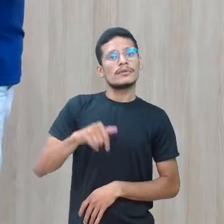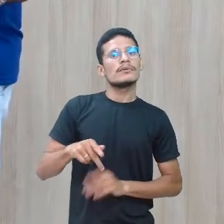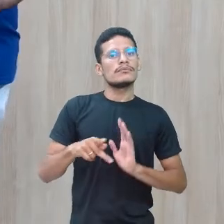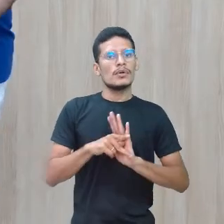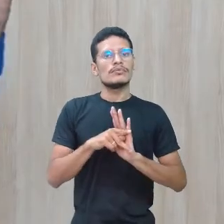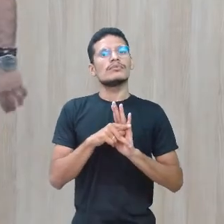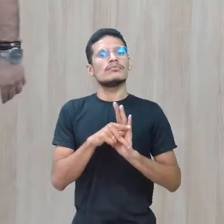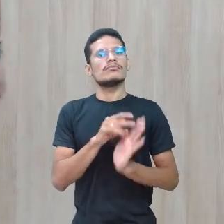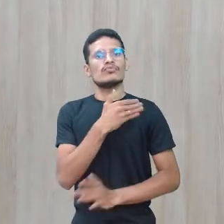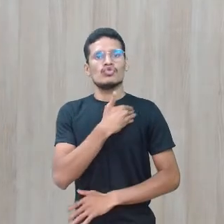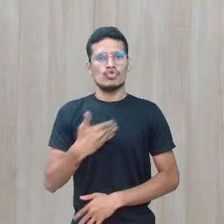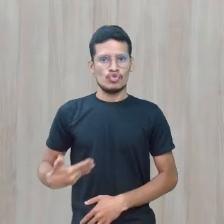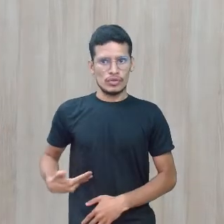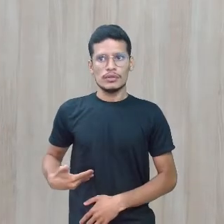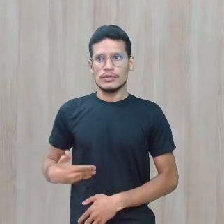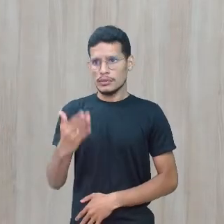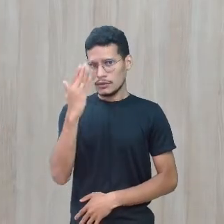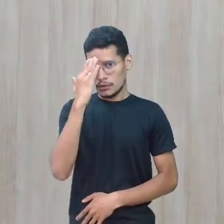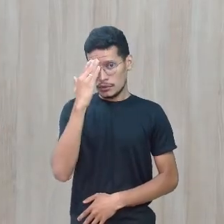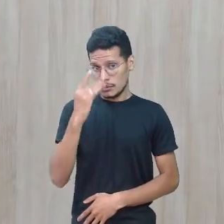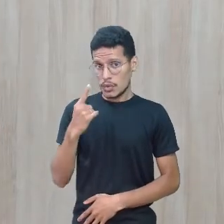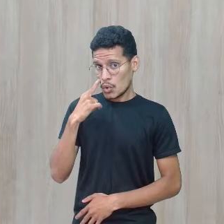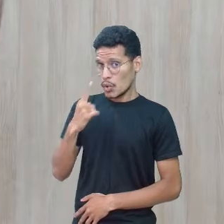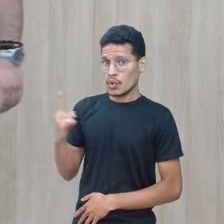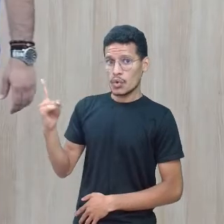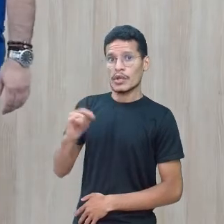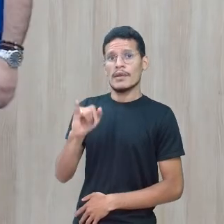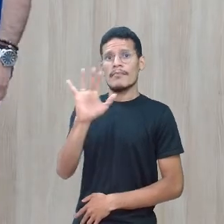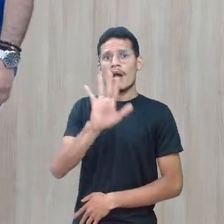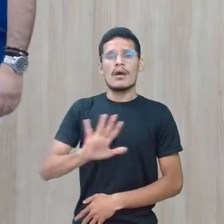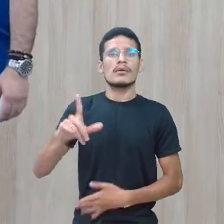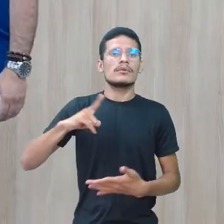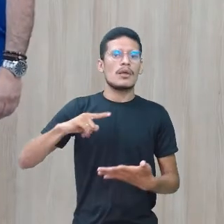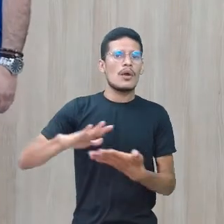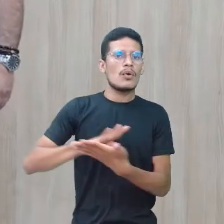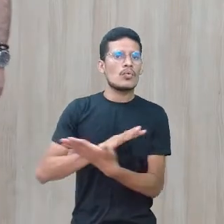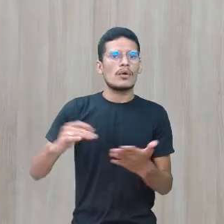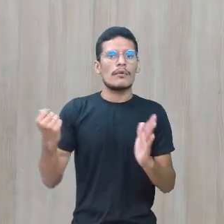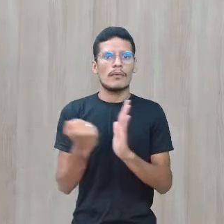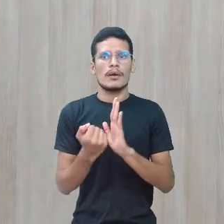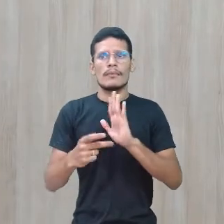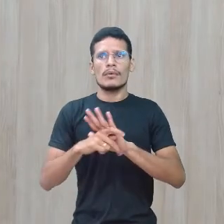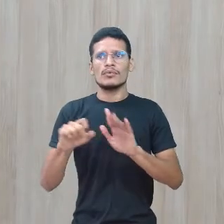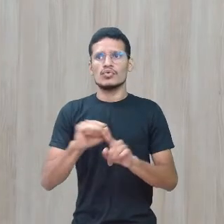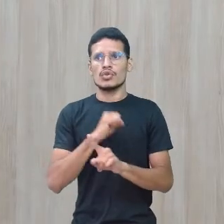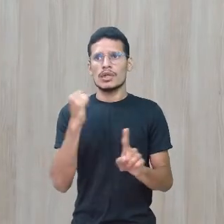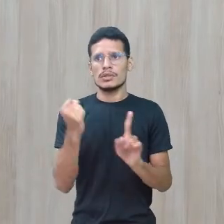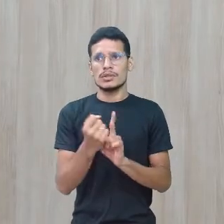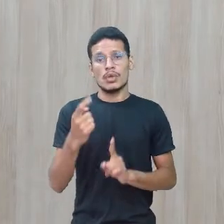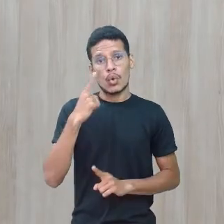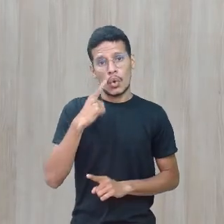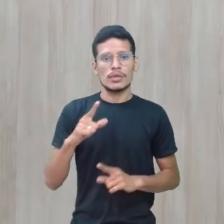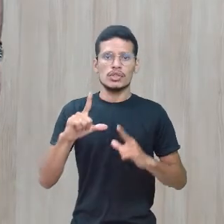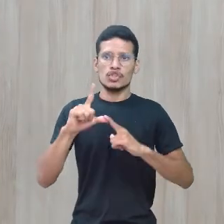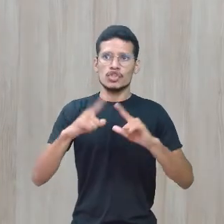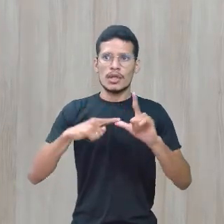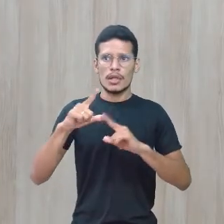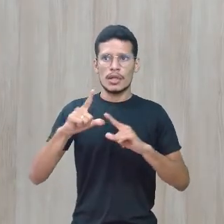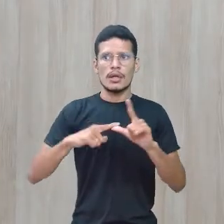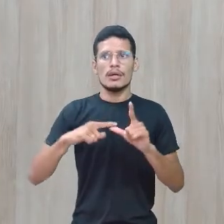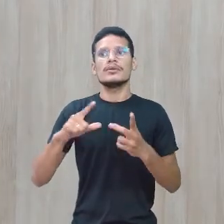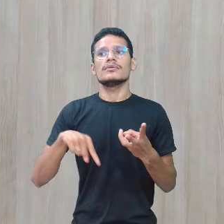né, do Estado. Aqui a gente tem uma imagem, né, que mostra alguns símbolos, né, socialistas, como, por exemplo, a estrela, né,